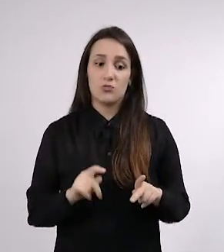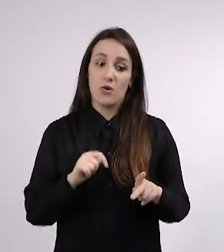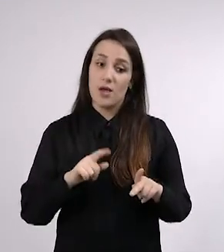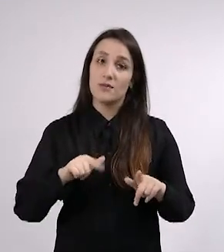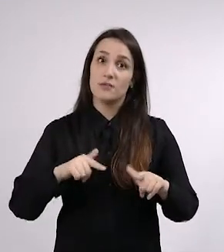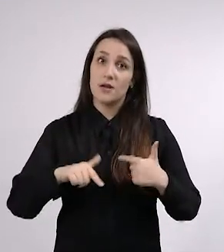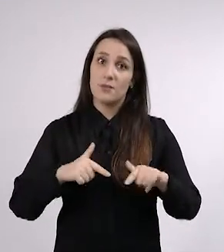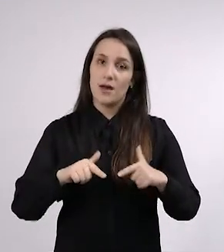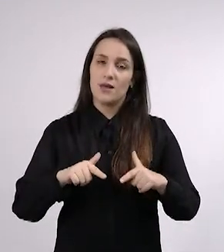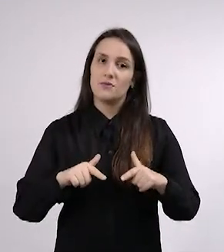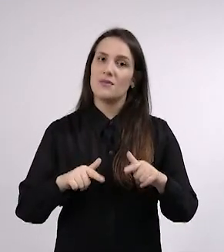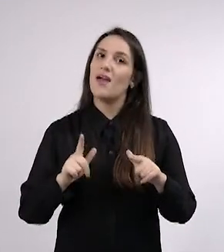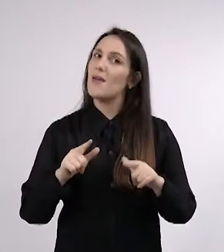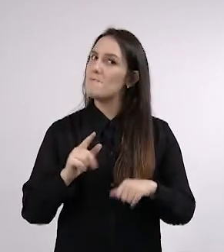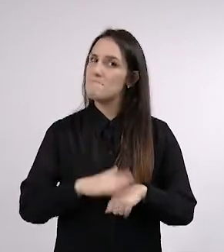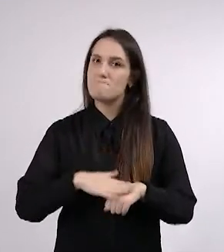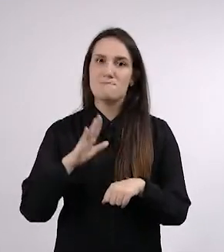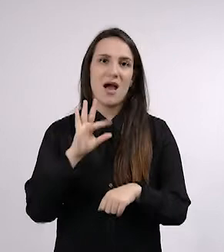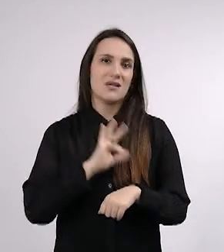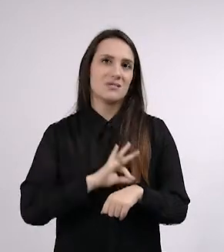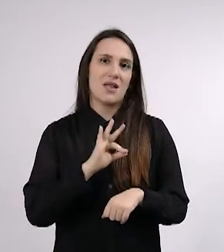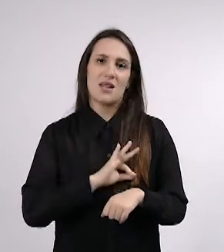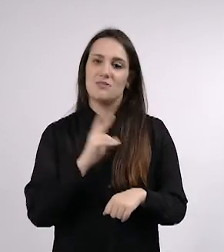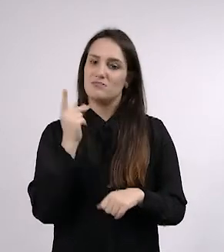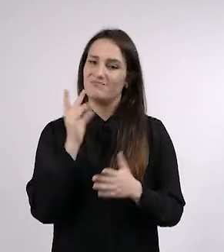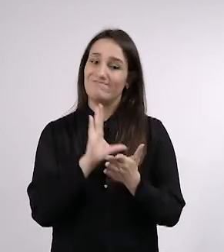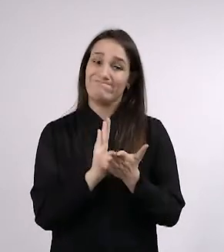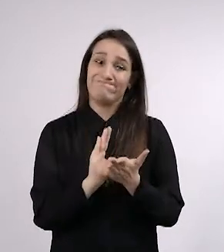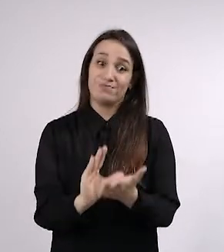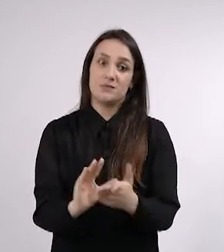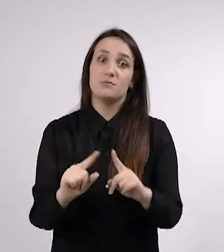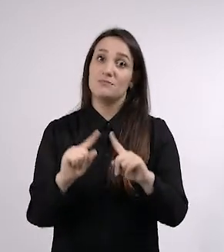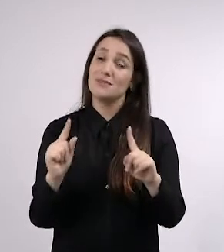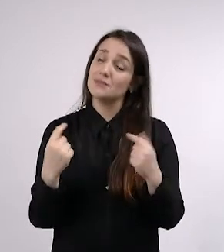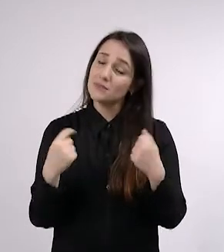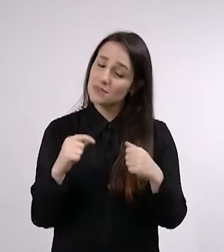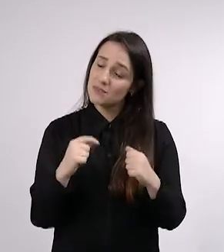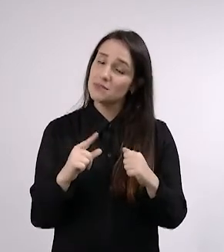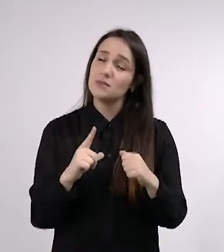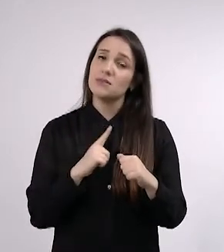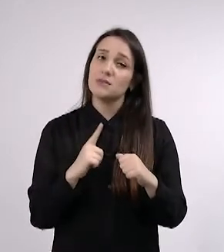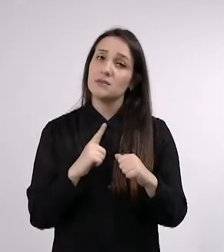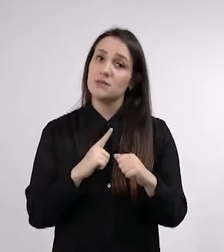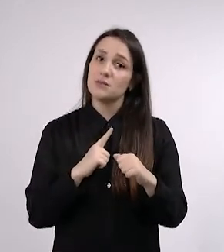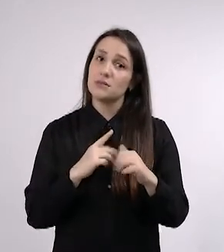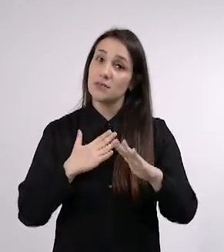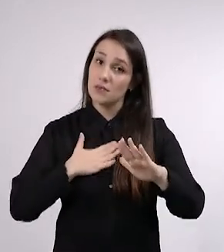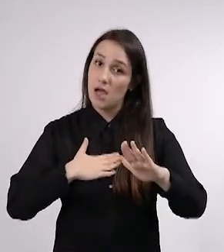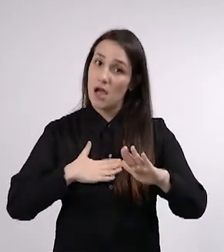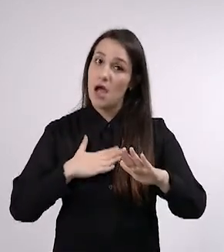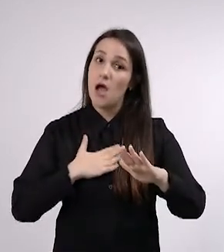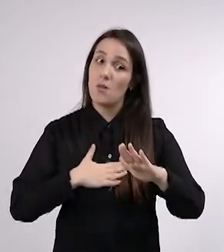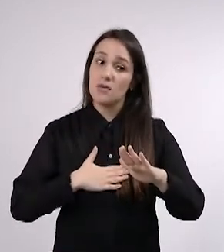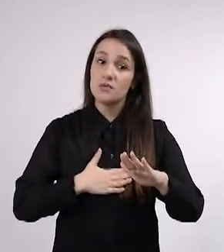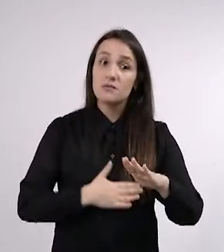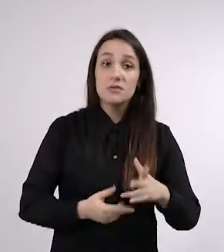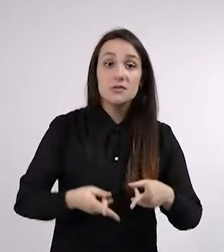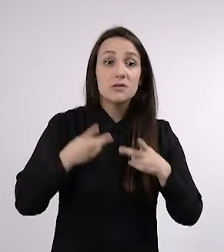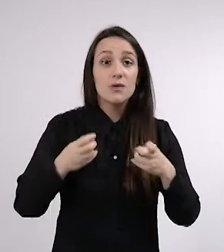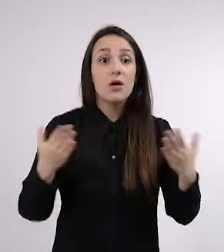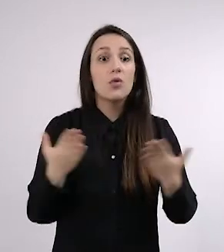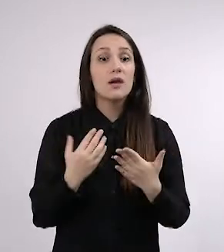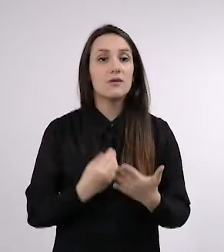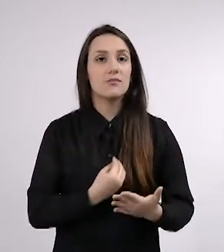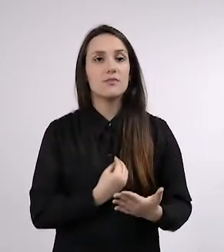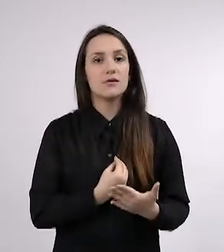ativo que o governo tem são os servidores públicos, mas nós temos que agir com parcimônia, agir com a realidade que a gente